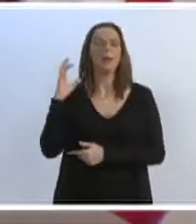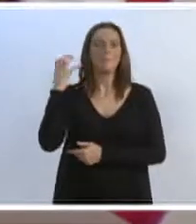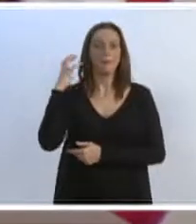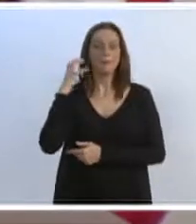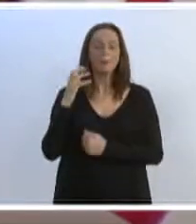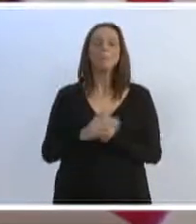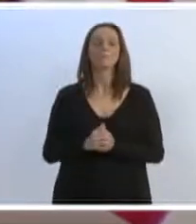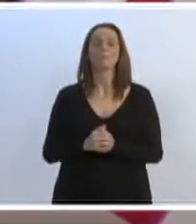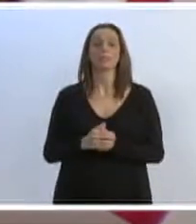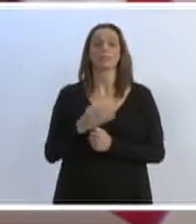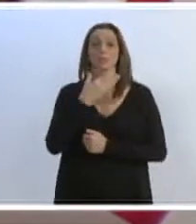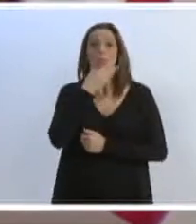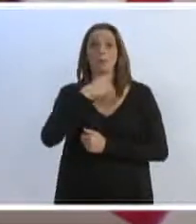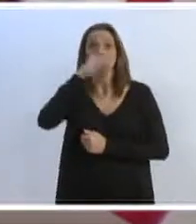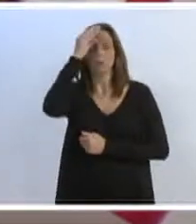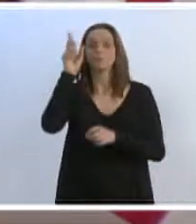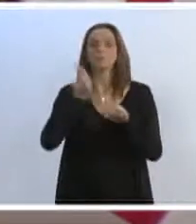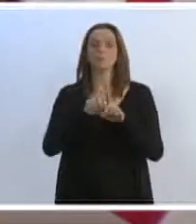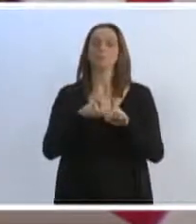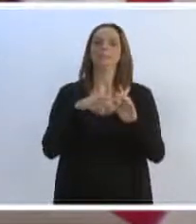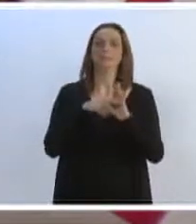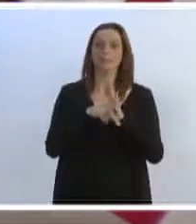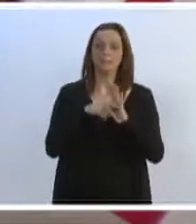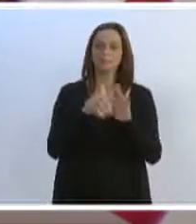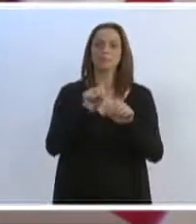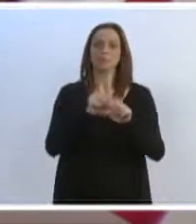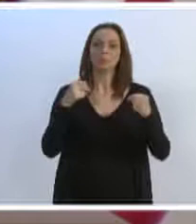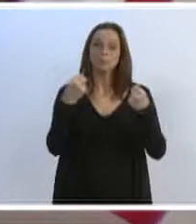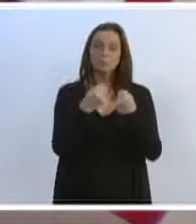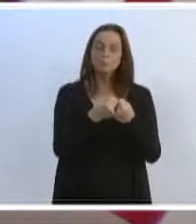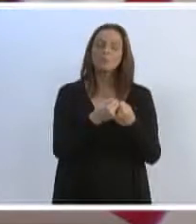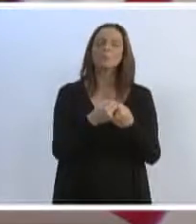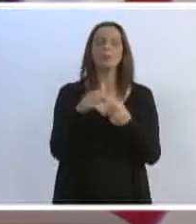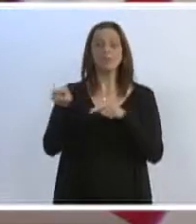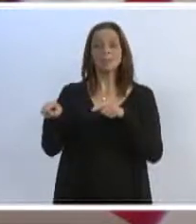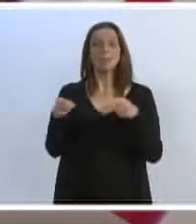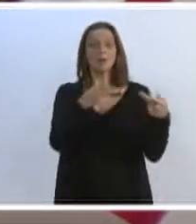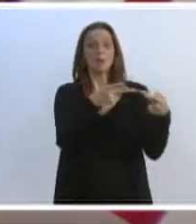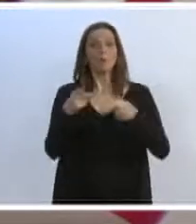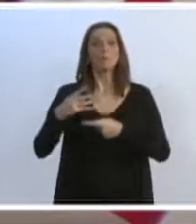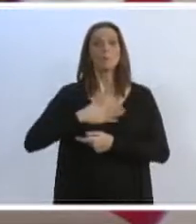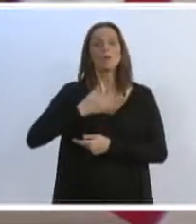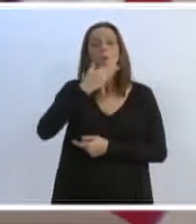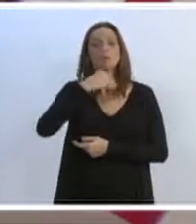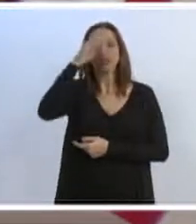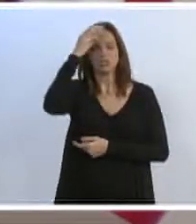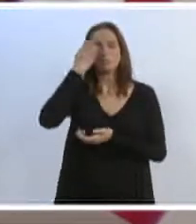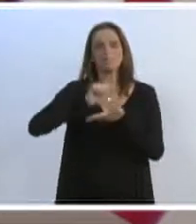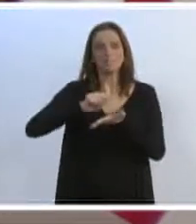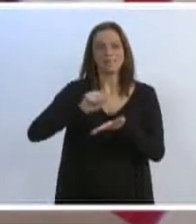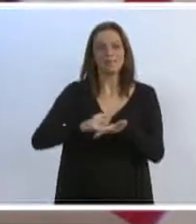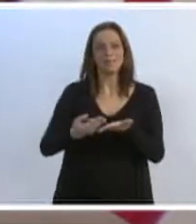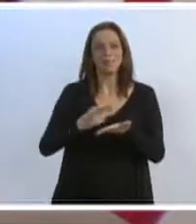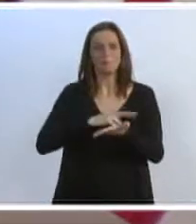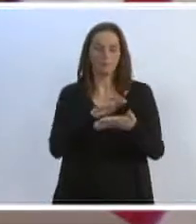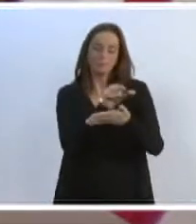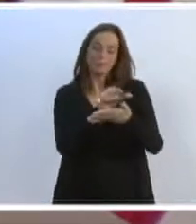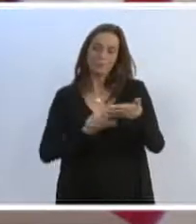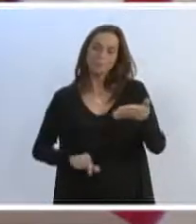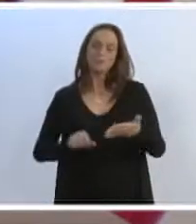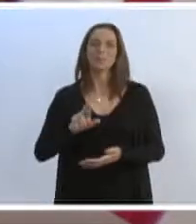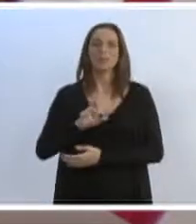Blumenau. Talvez o certo ufanismo dele, né? A crença no super-homem imigrante venha do José Ferreira da